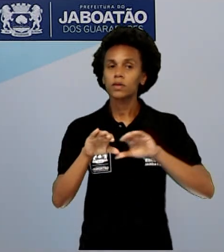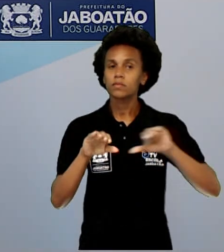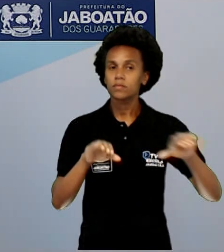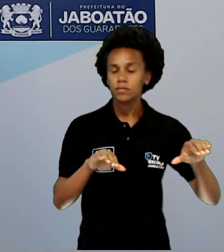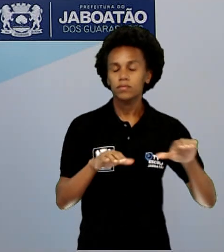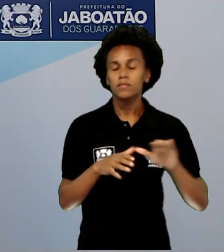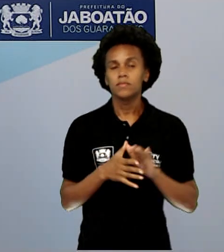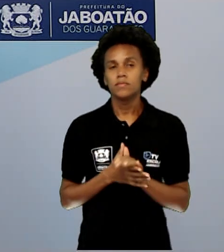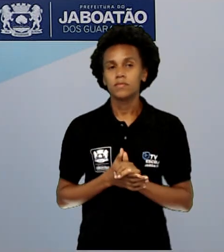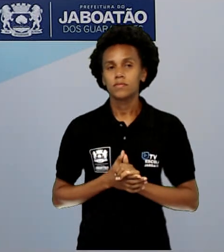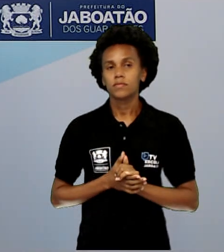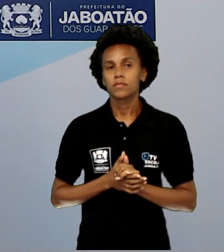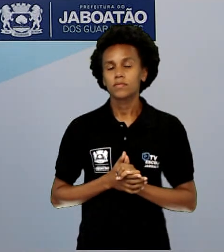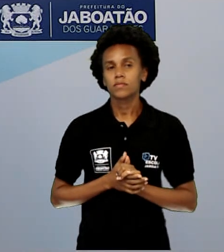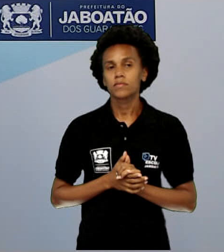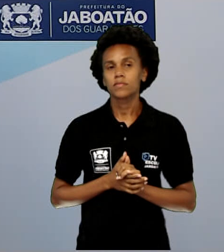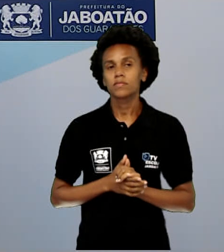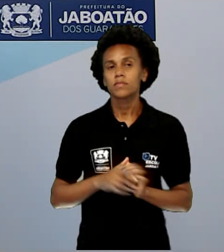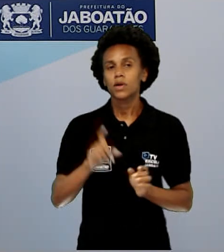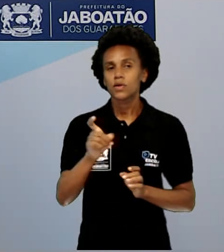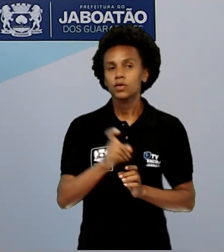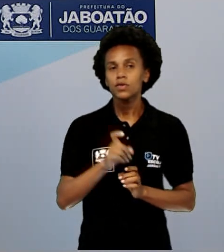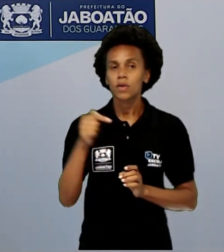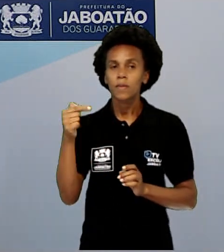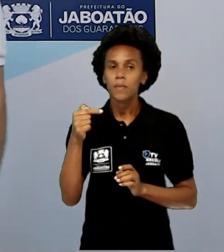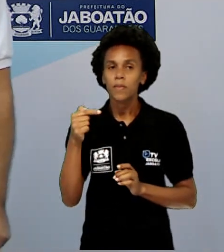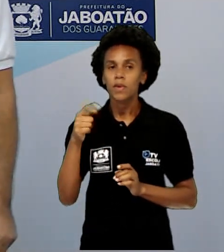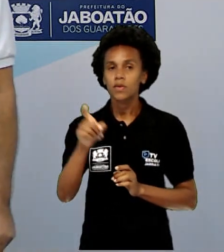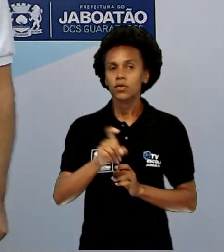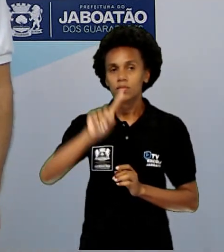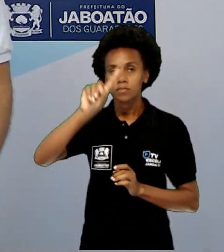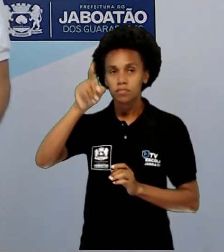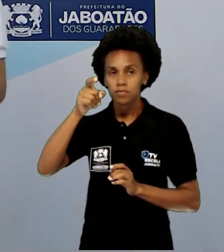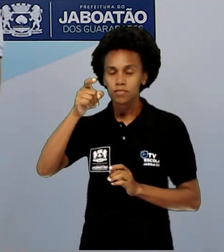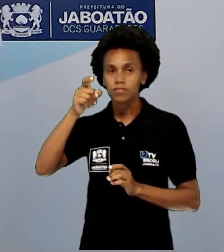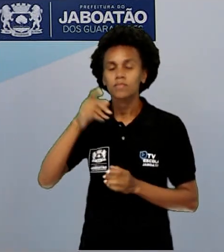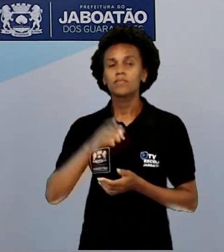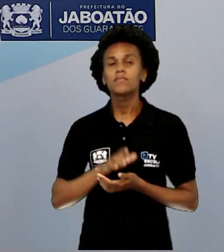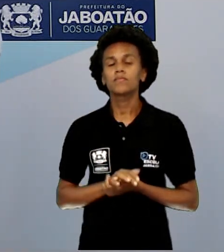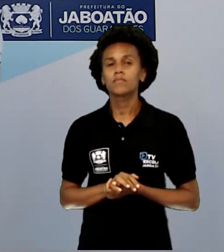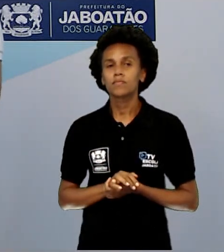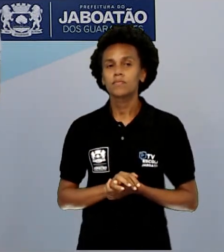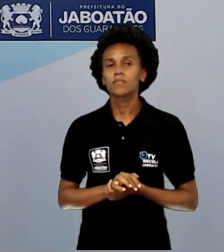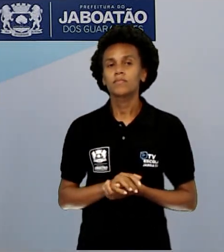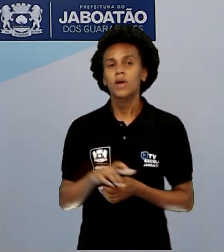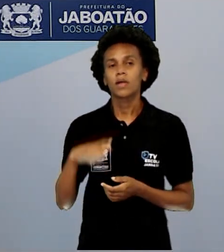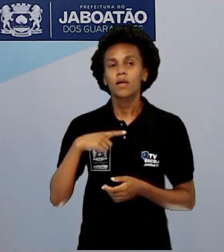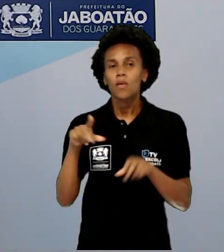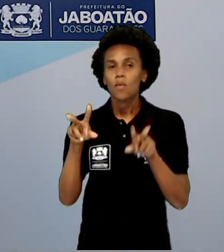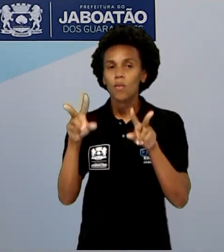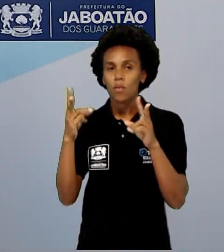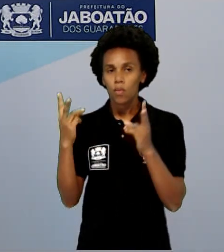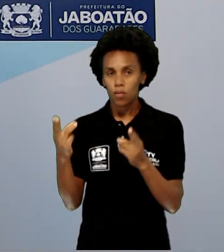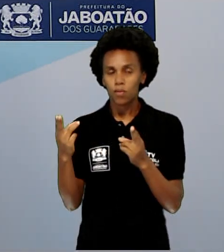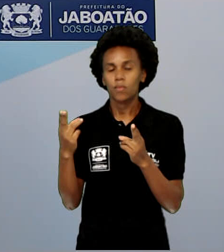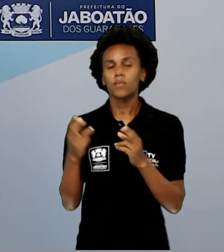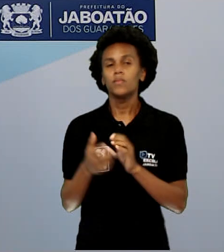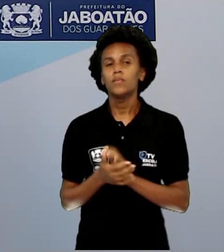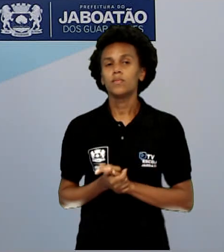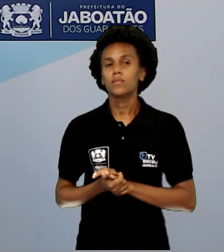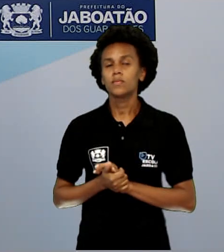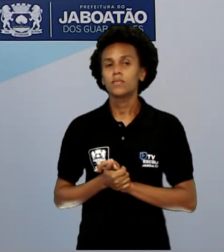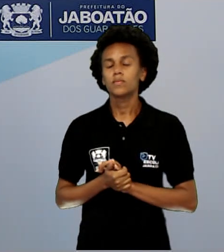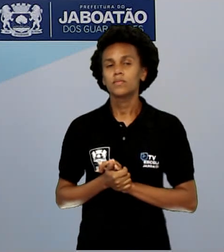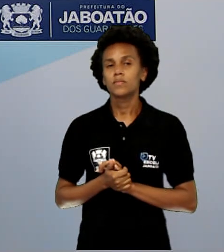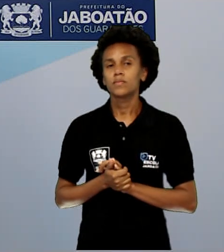x, x menos x' tem aqui e tem aqui também, ele é o fator comum em evidência. Isolando ele, o que foi que sobrou